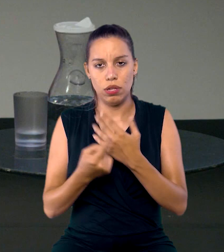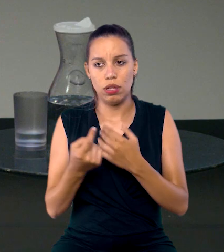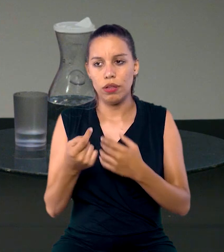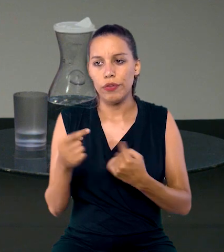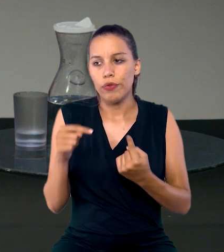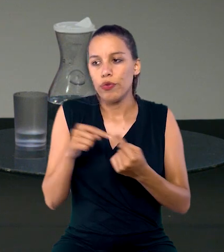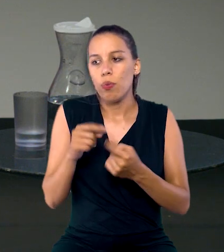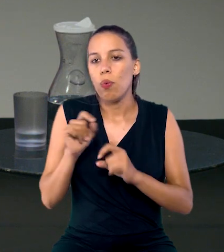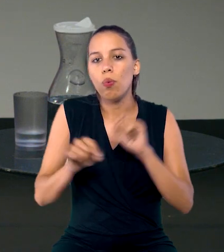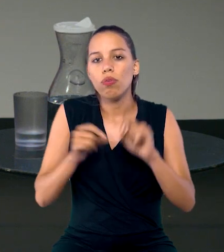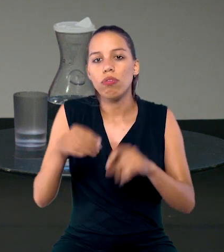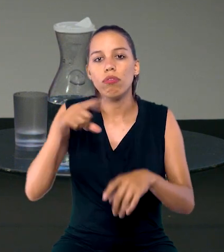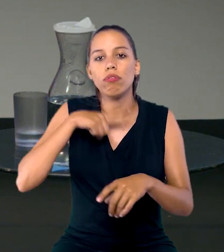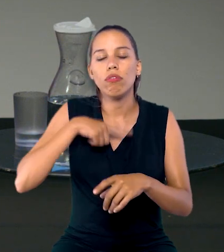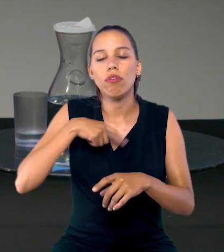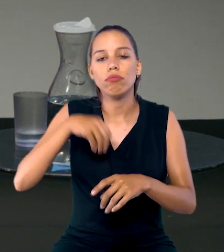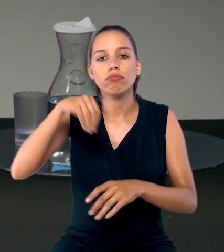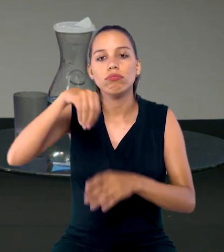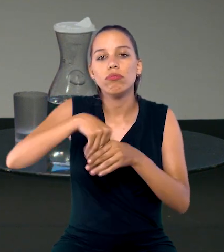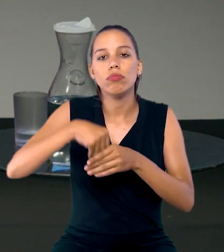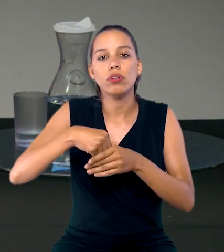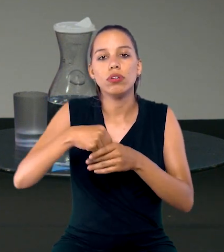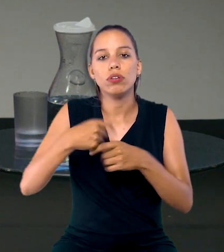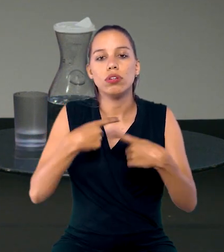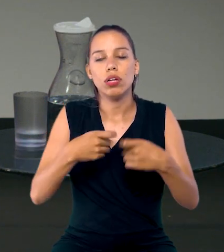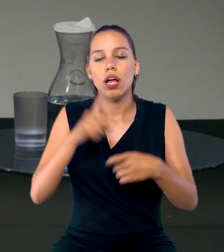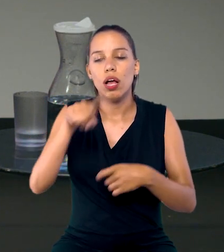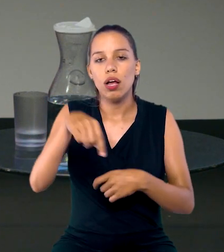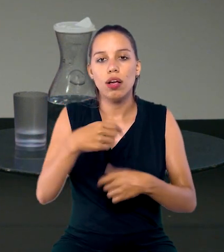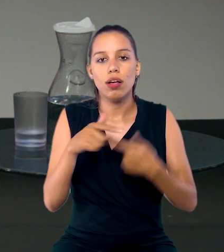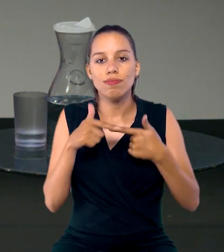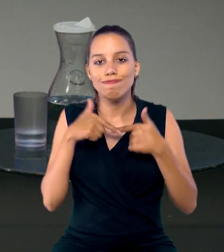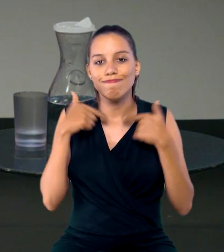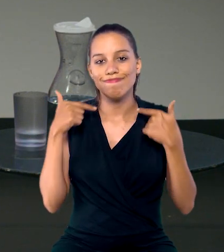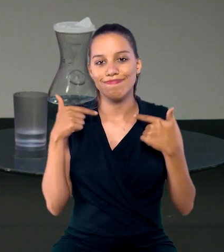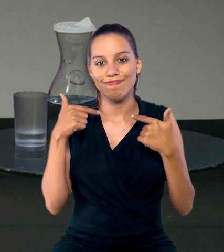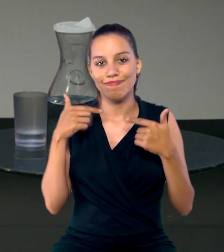alegria. Isso parece muito difícil de entender.